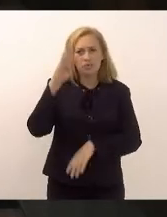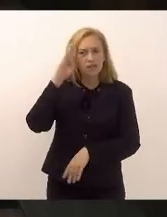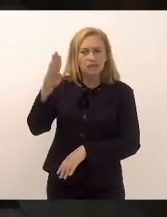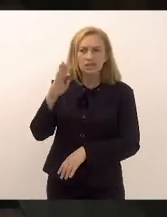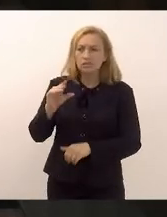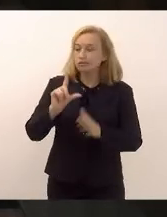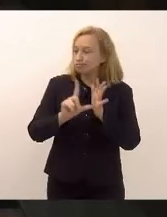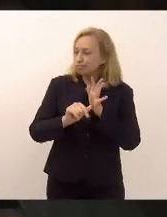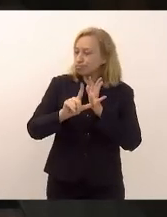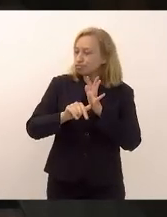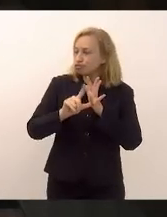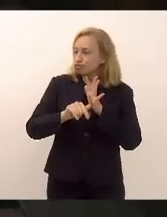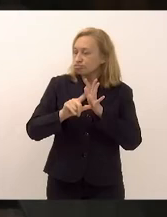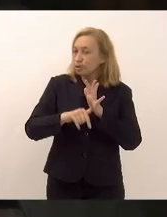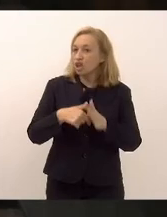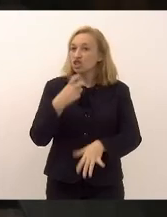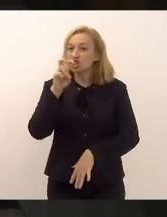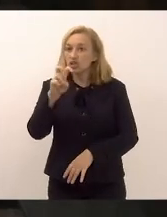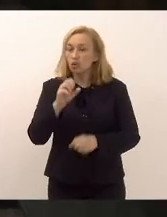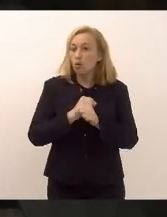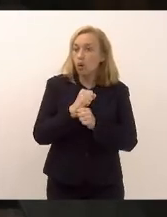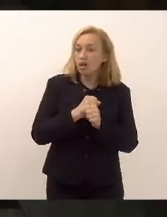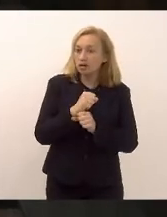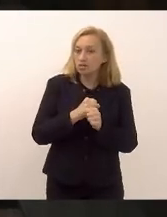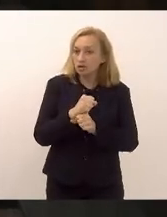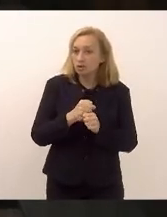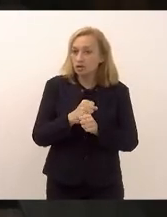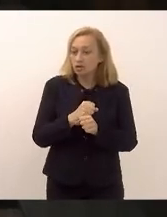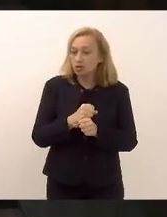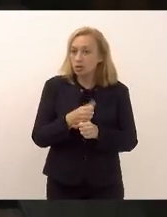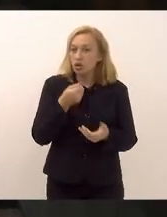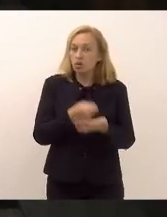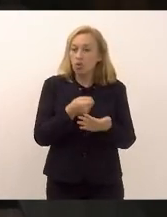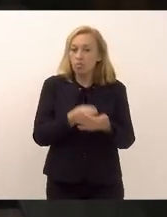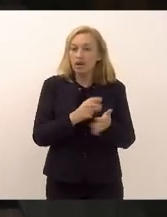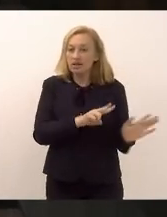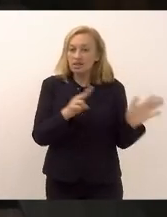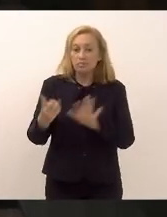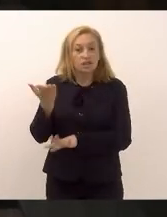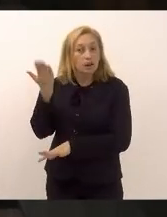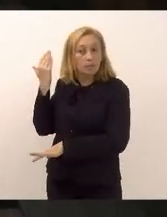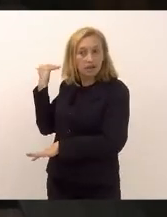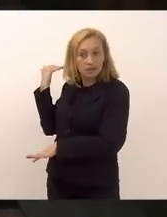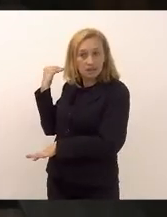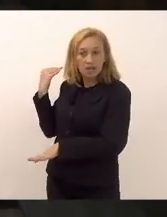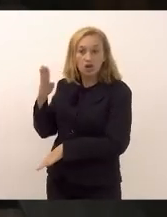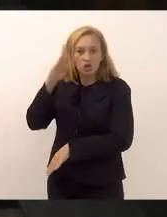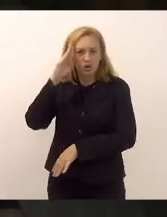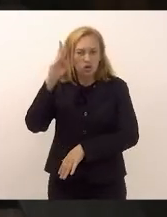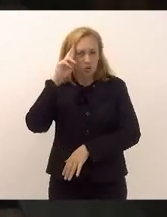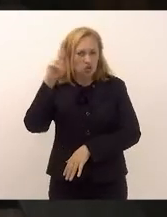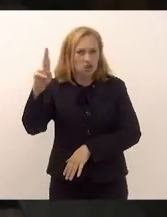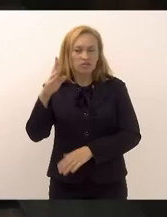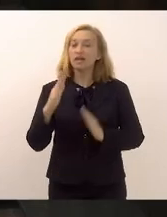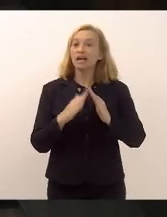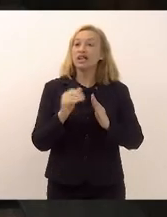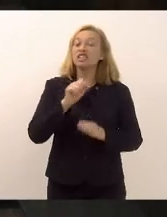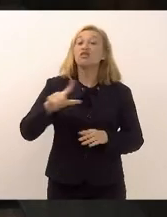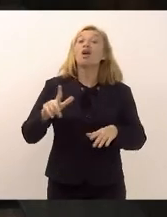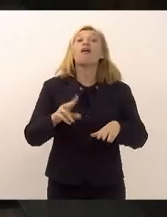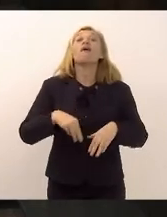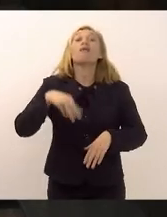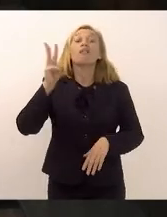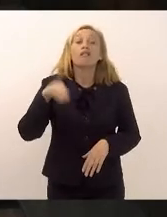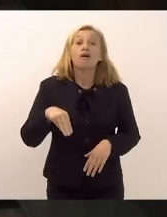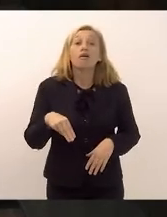está atrasado 5 anos. Eu cobrei na semana retrasada do chefe da Casa Civil. Cadê o Plano